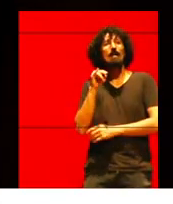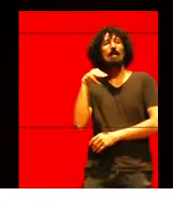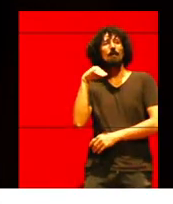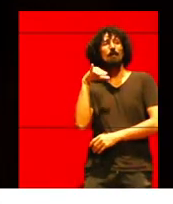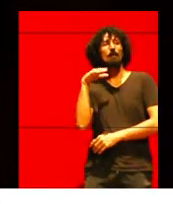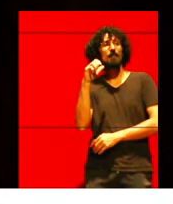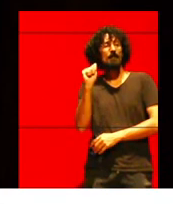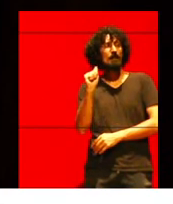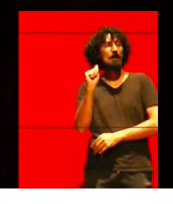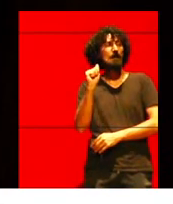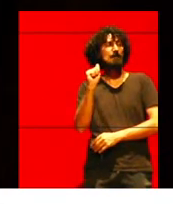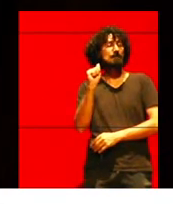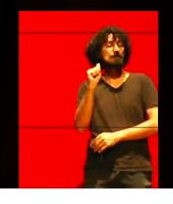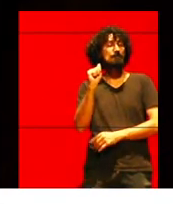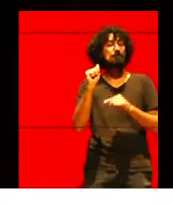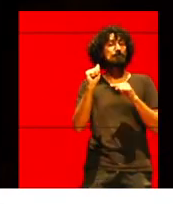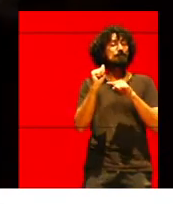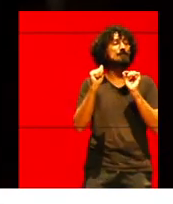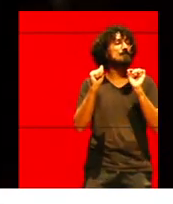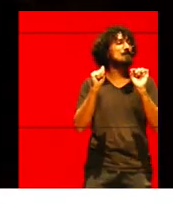O quê?